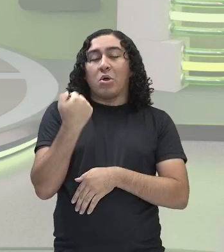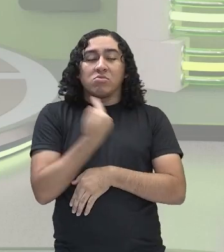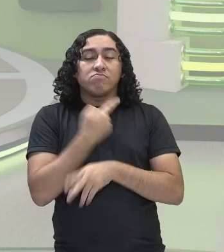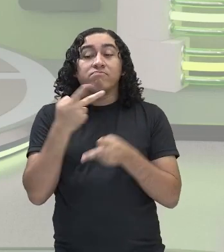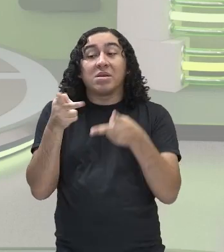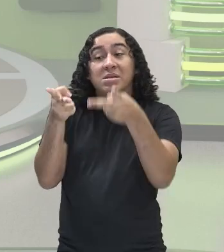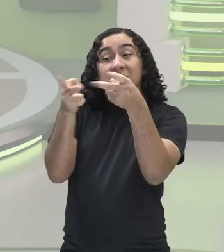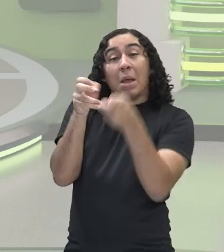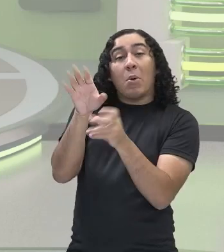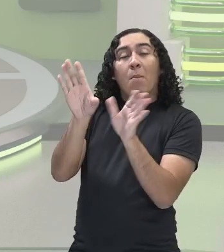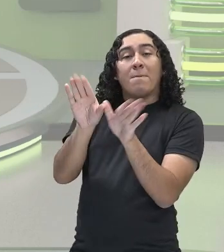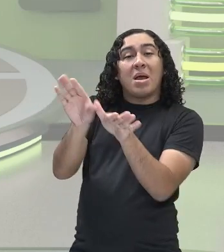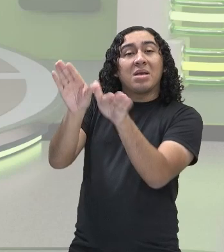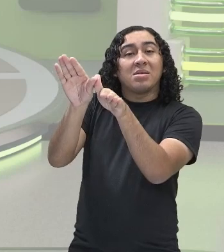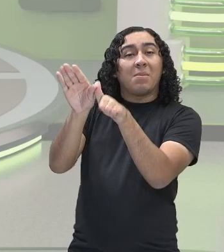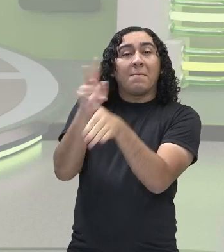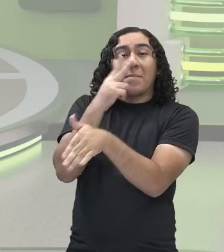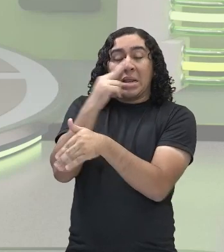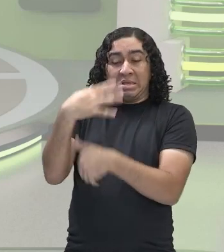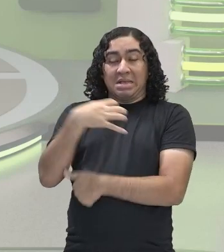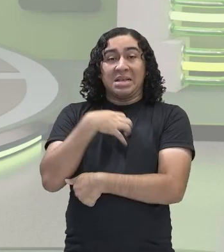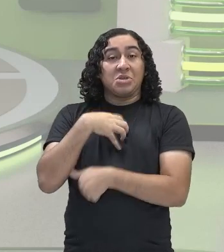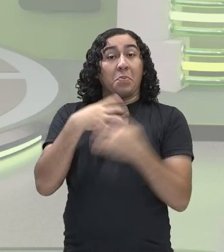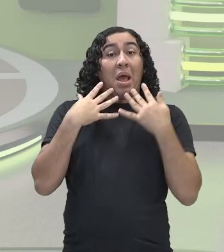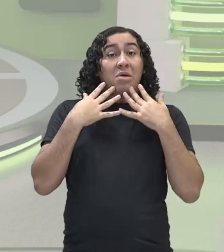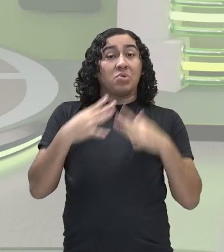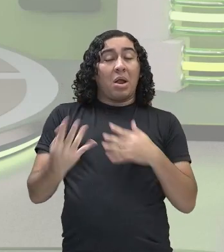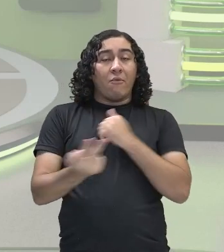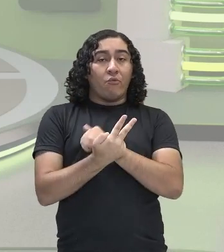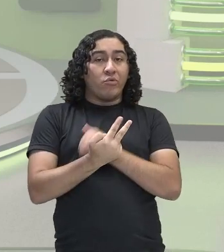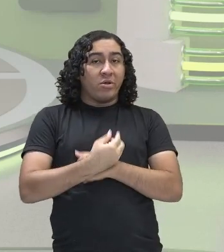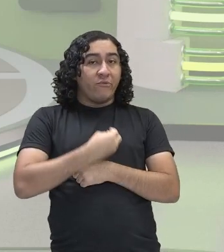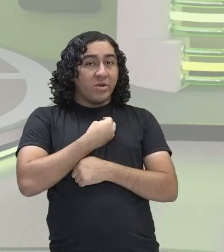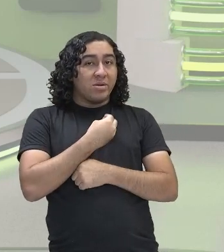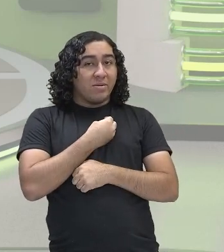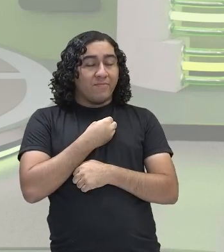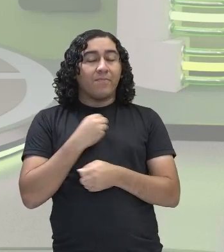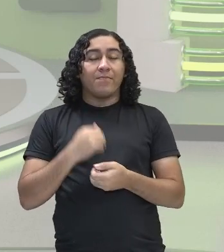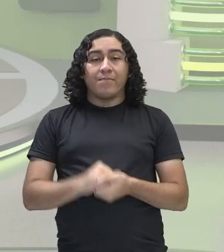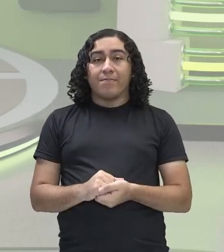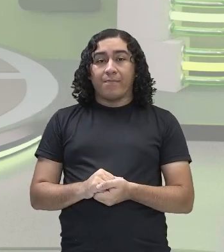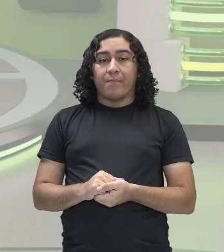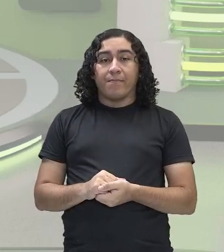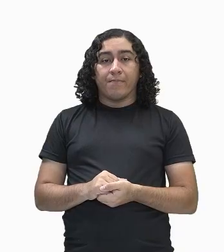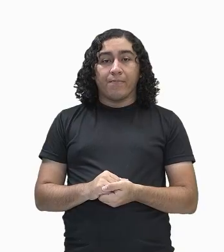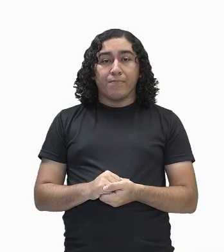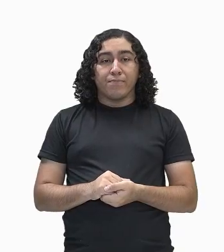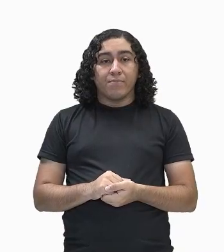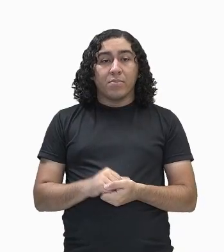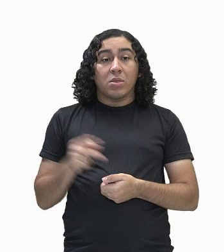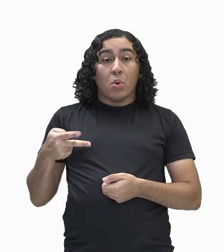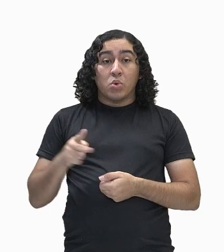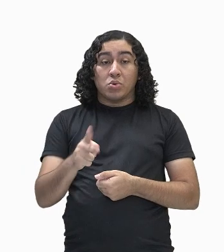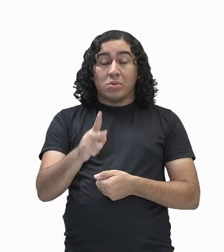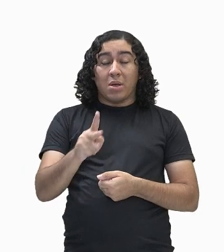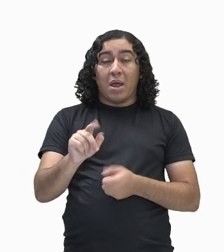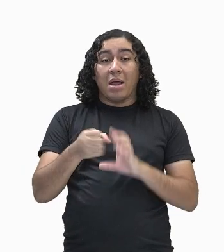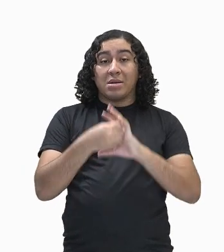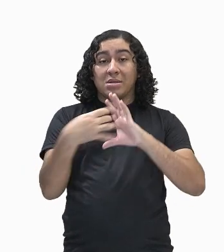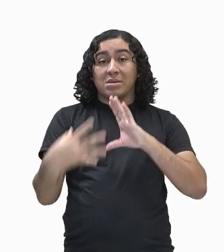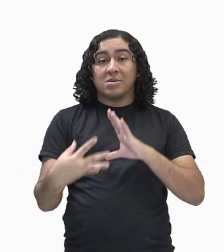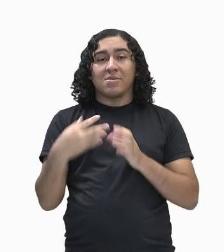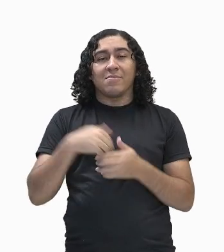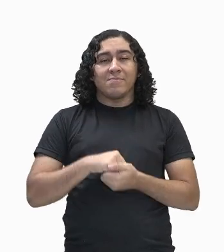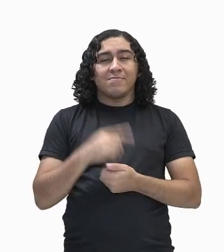indivíduo, é por instinto, né, de sobrevivência ali dentro do ciclo de vida dele. Vamos continuar aí com as características.